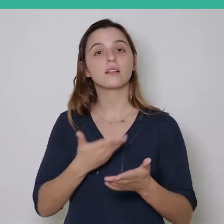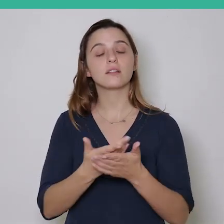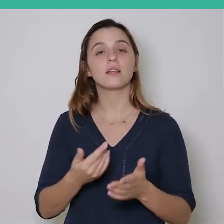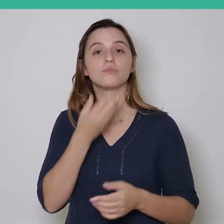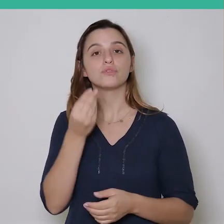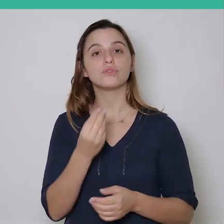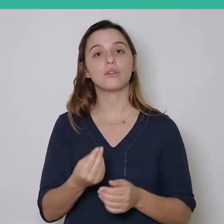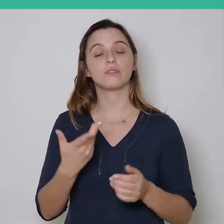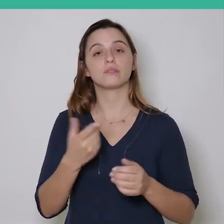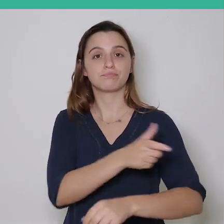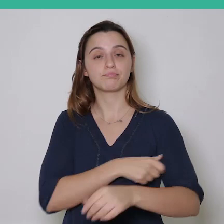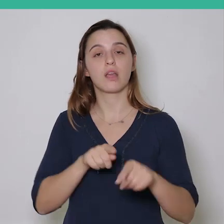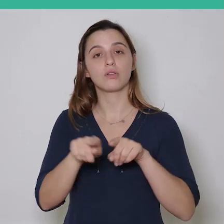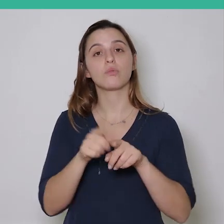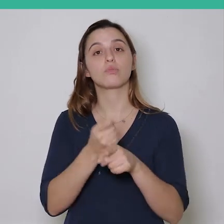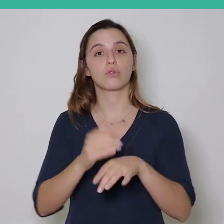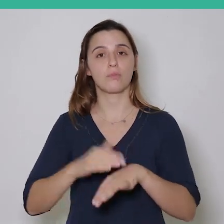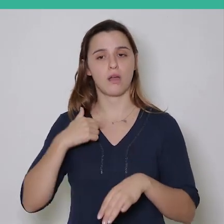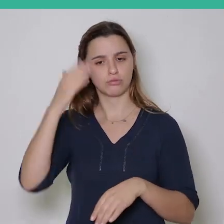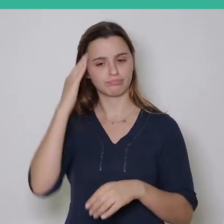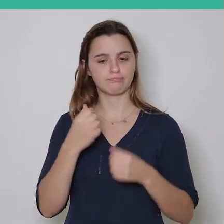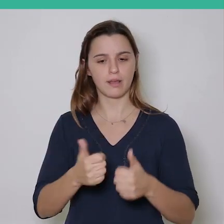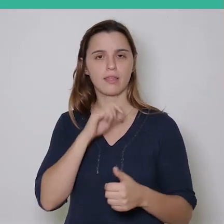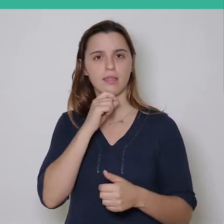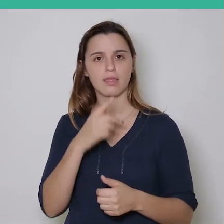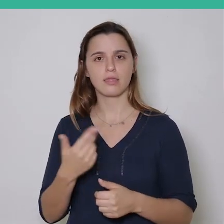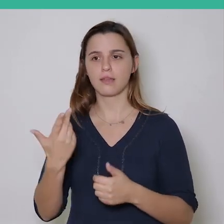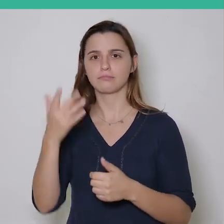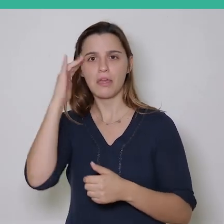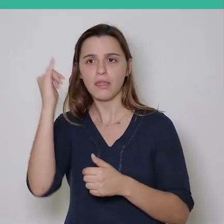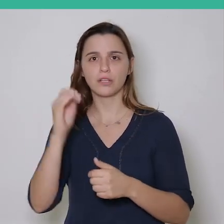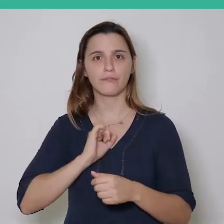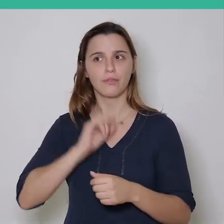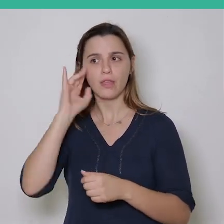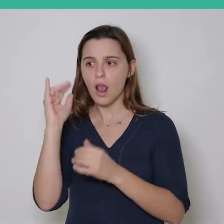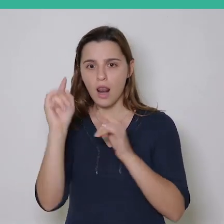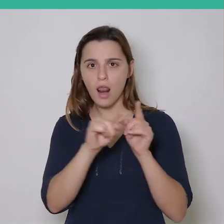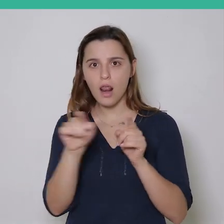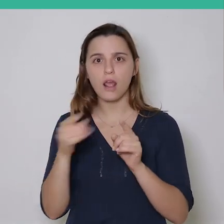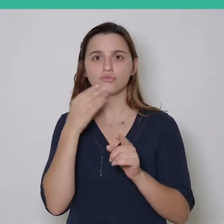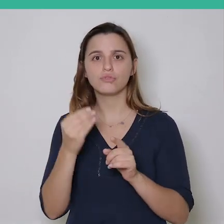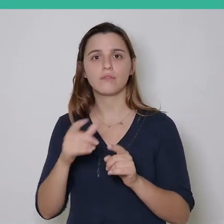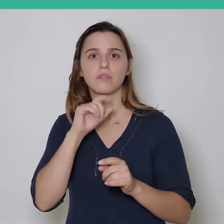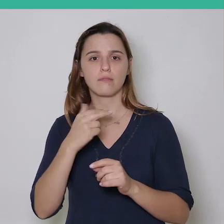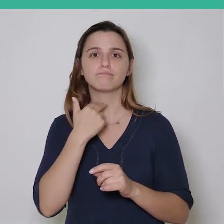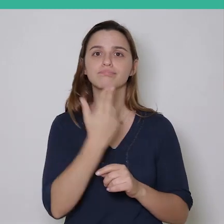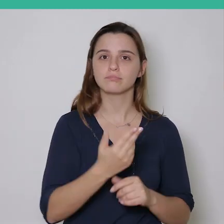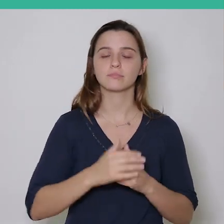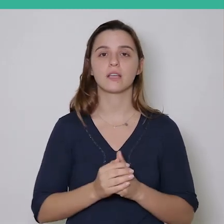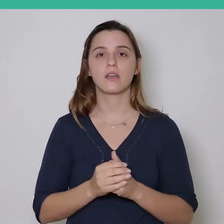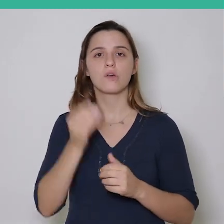ser a pessoa indicada para dar voz não só às minhas ideias, mas às ideias de todos os jovens que habitam no Conselho de Santa Maria da Feira,